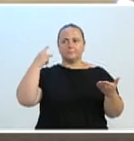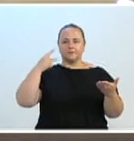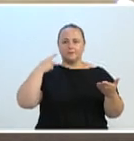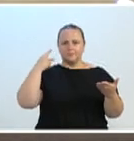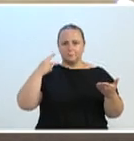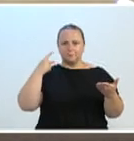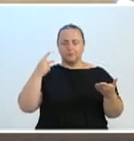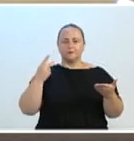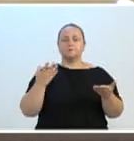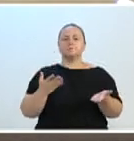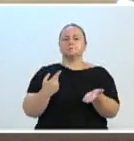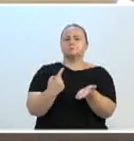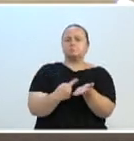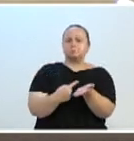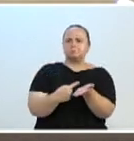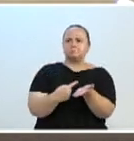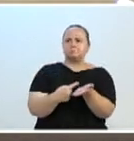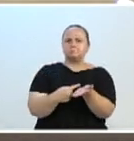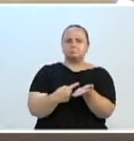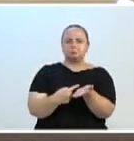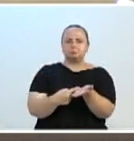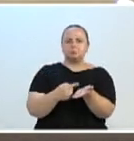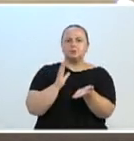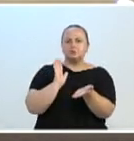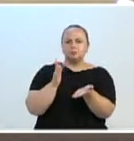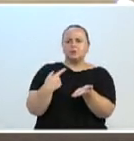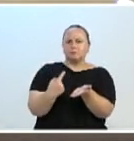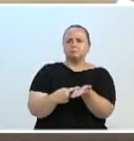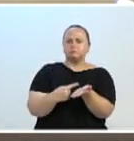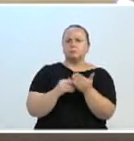foi entrado em consenso, é isso? Ok.